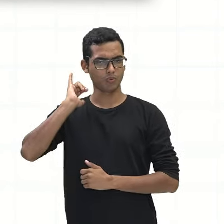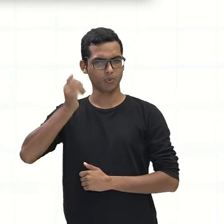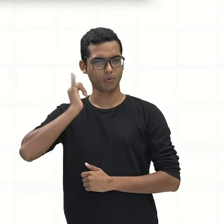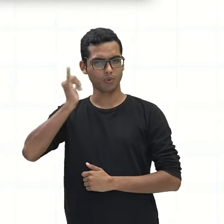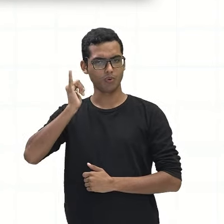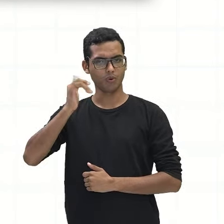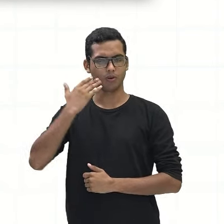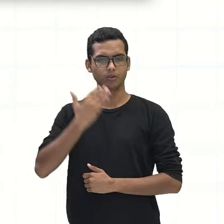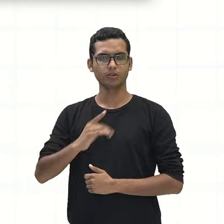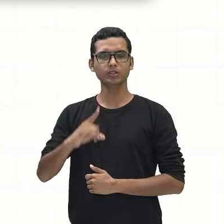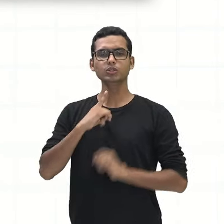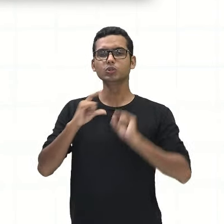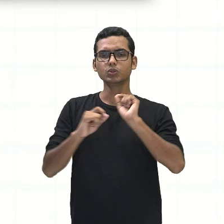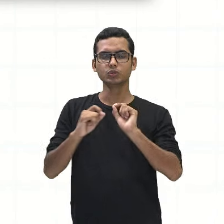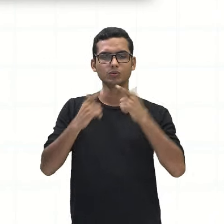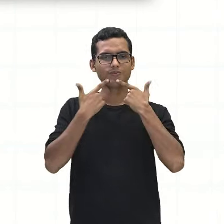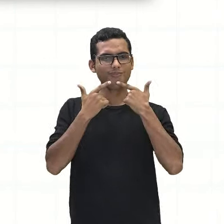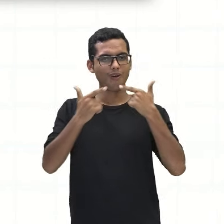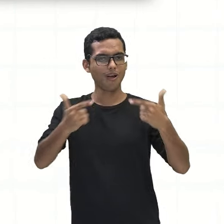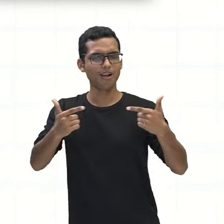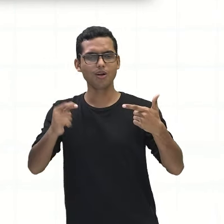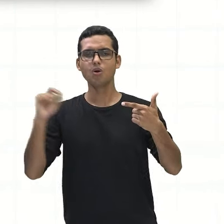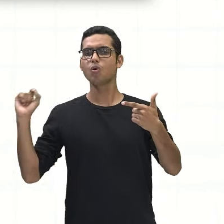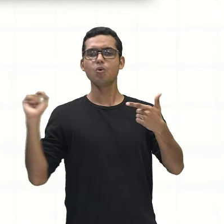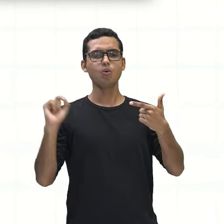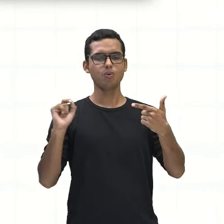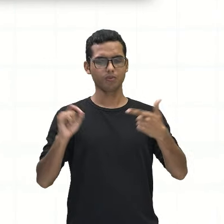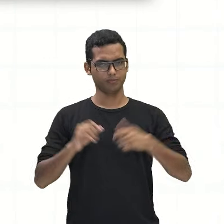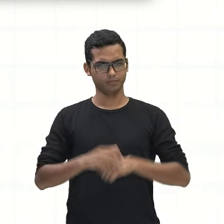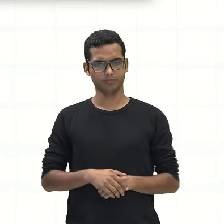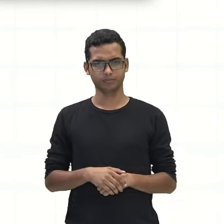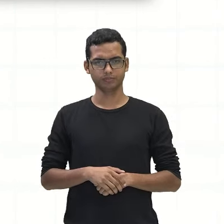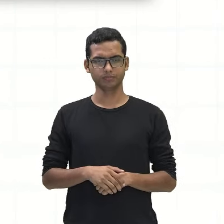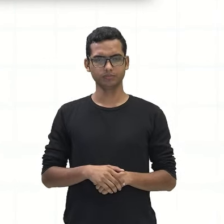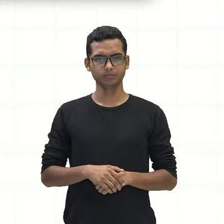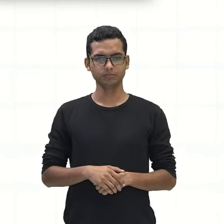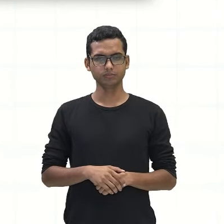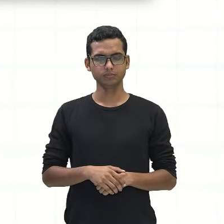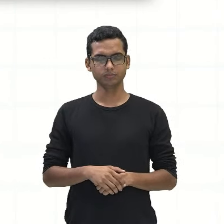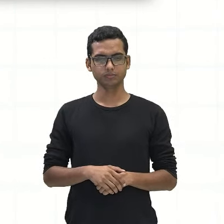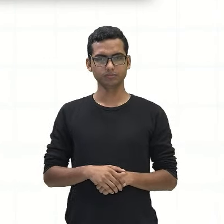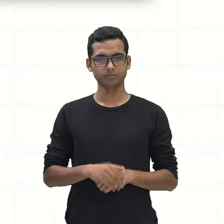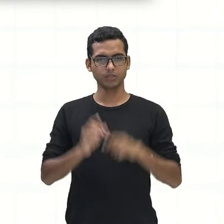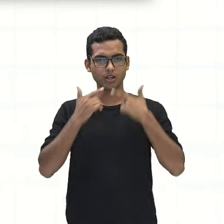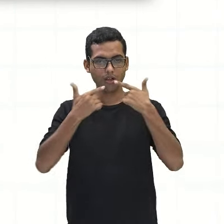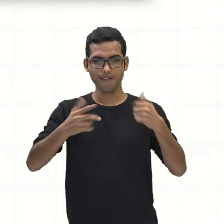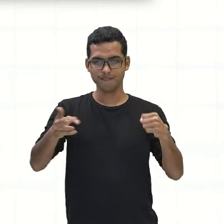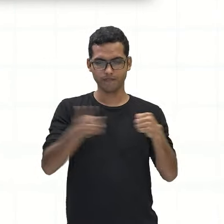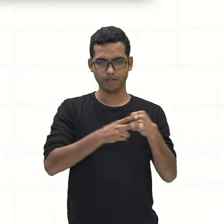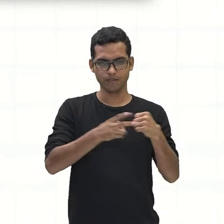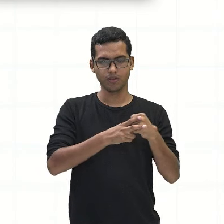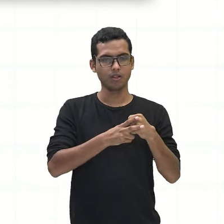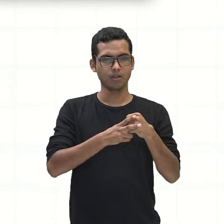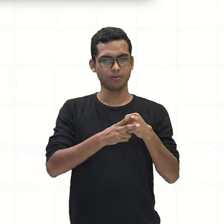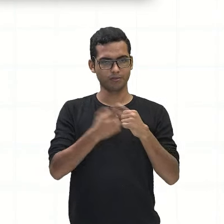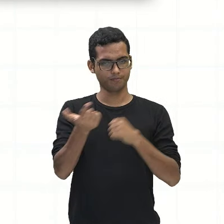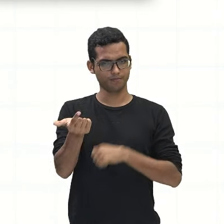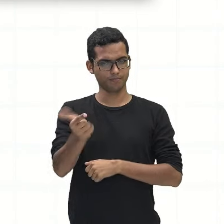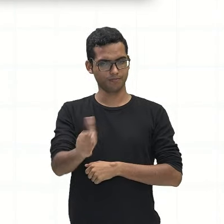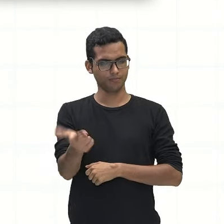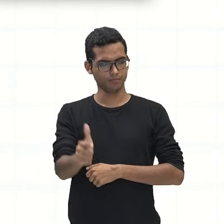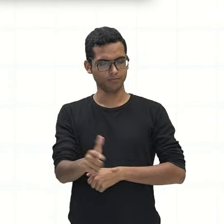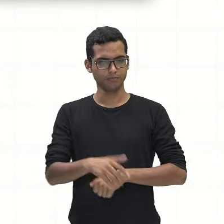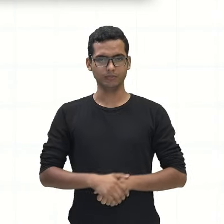nós não temos linguagem não verbal, só temos linguagem não verbal, não temos nenhum texto